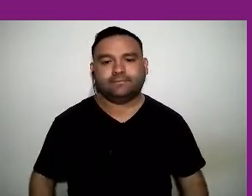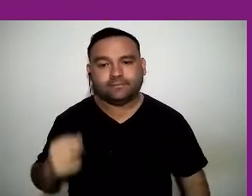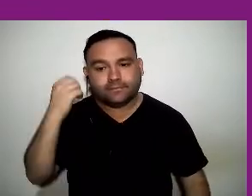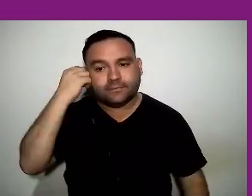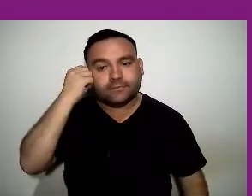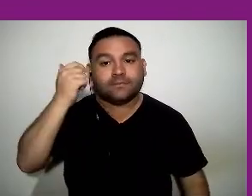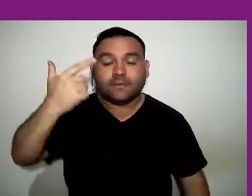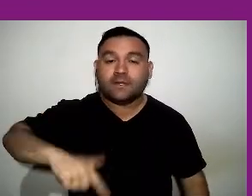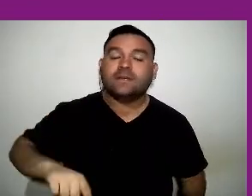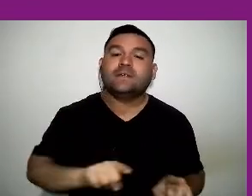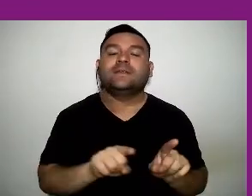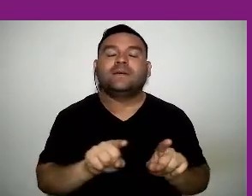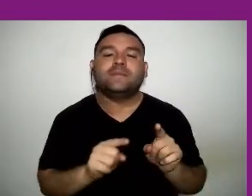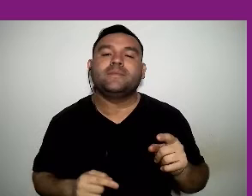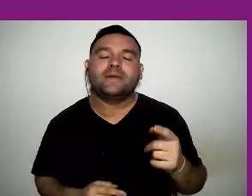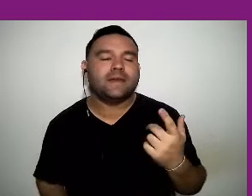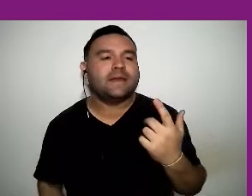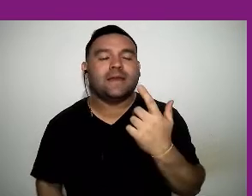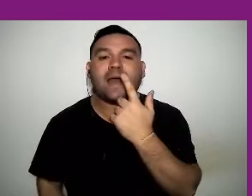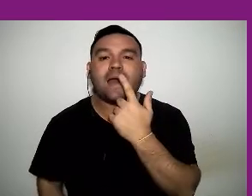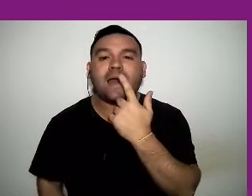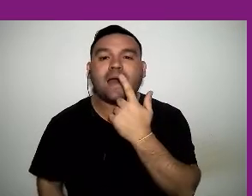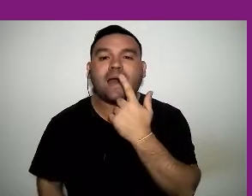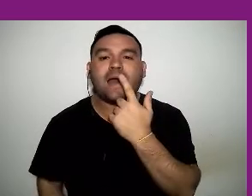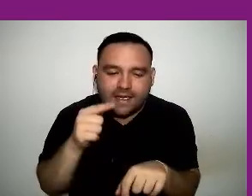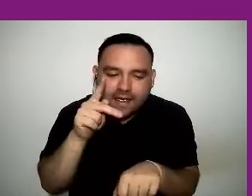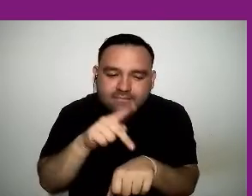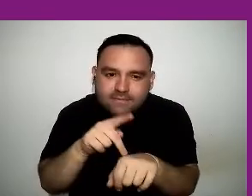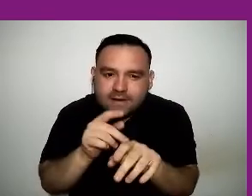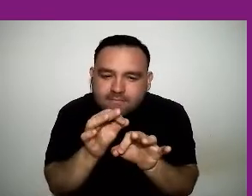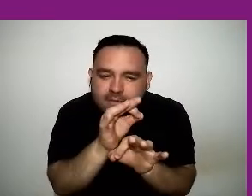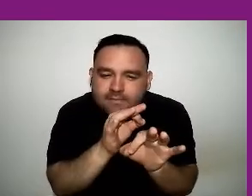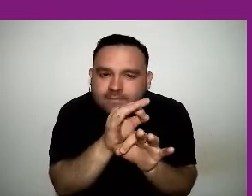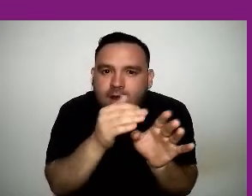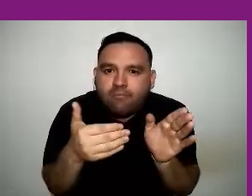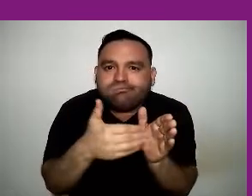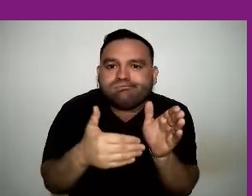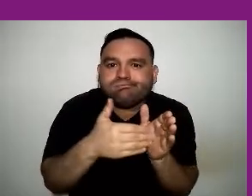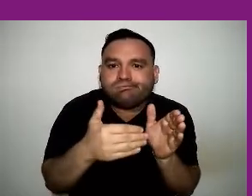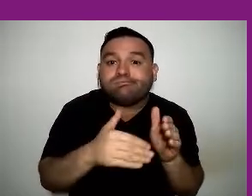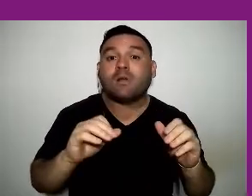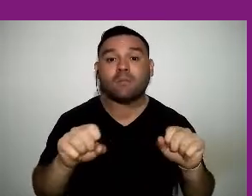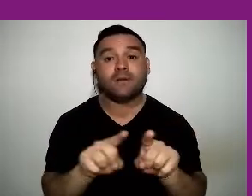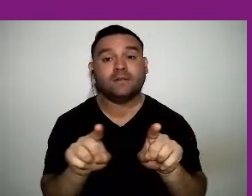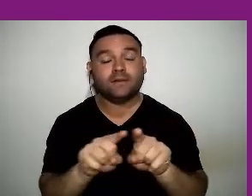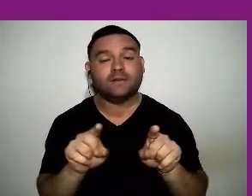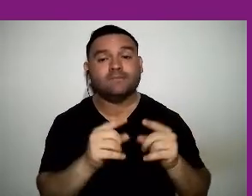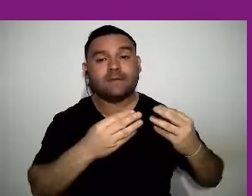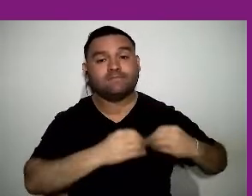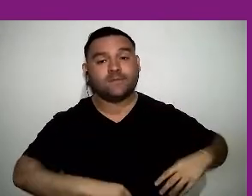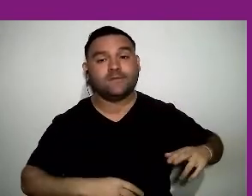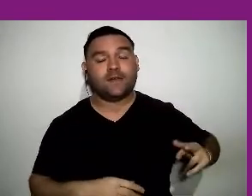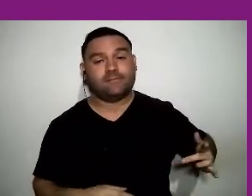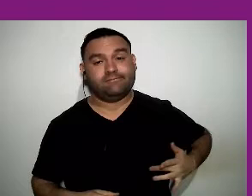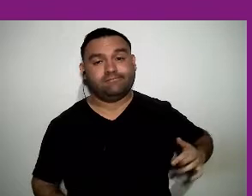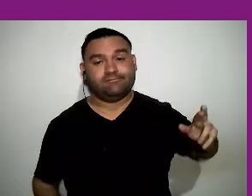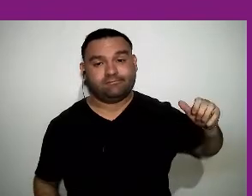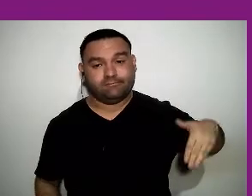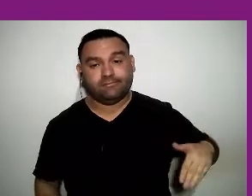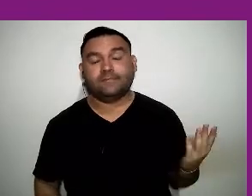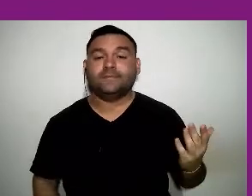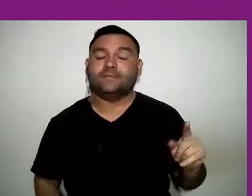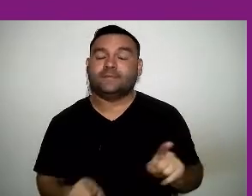E as tromboses também poderiam acarretar lesão renal. As